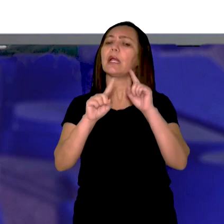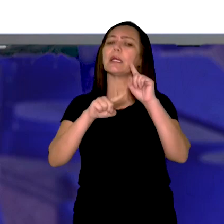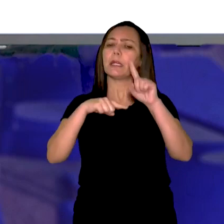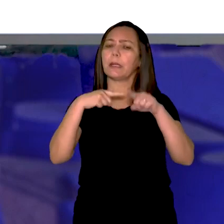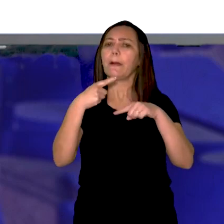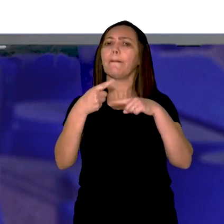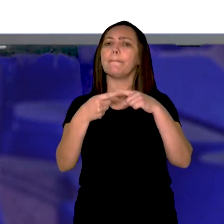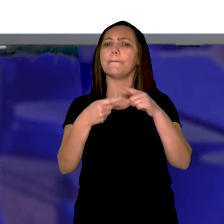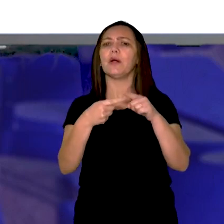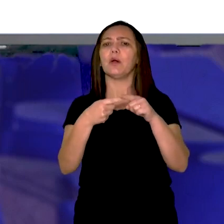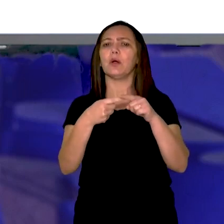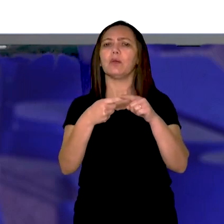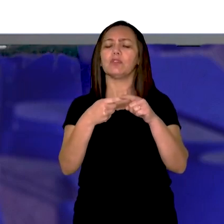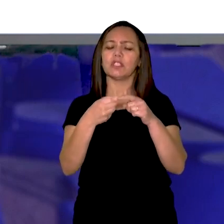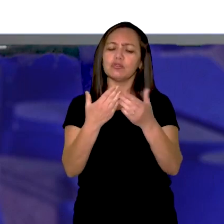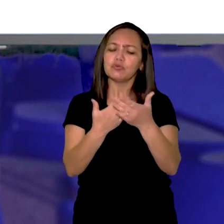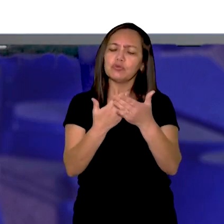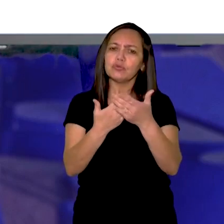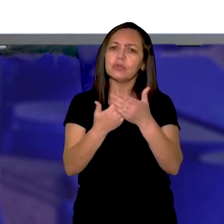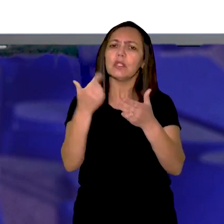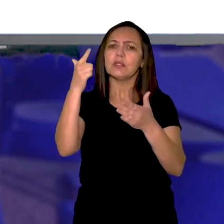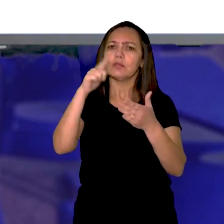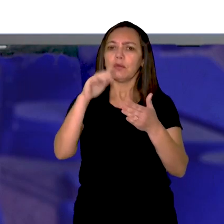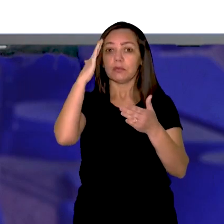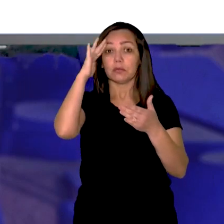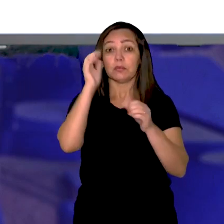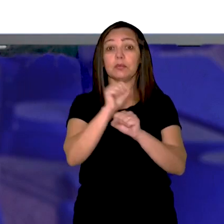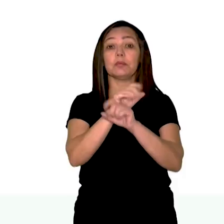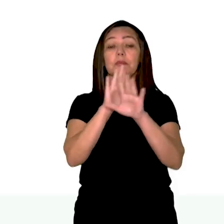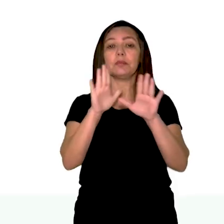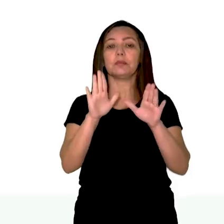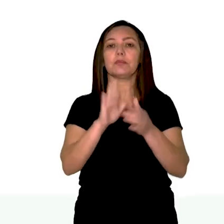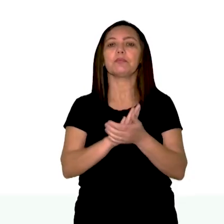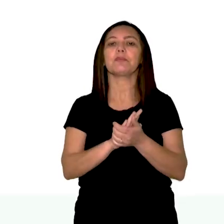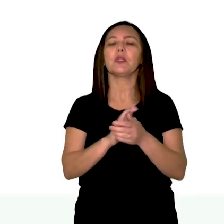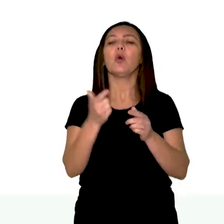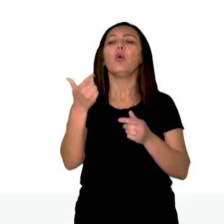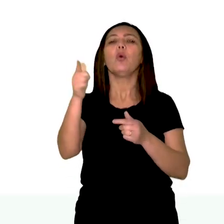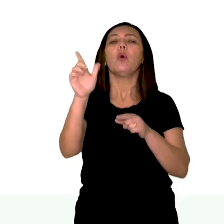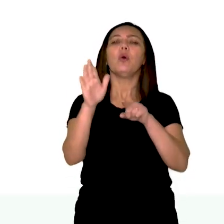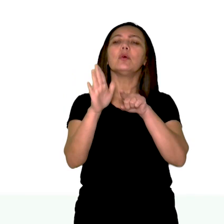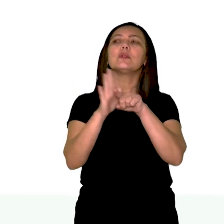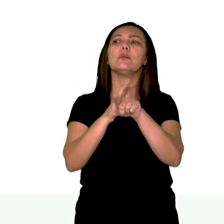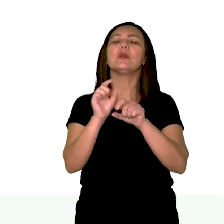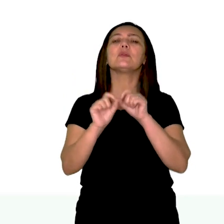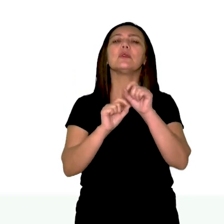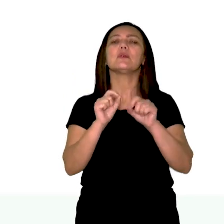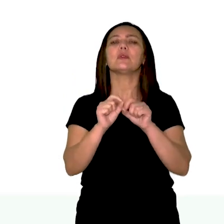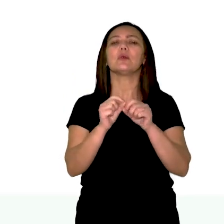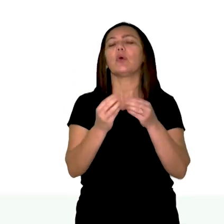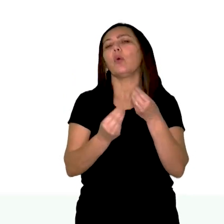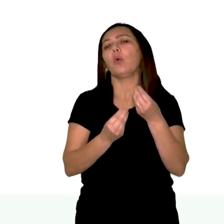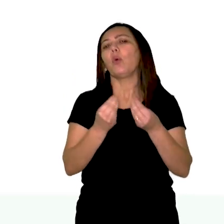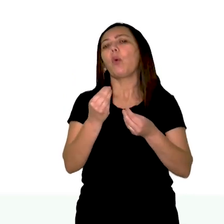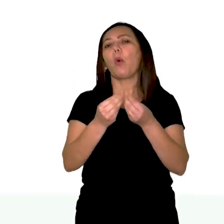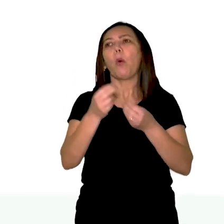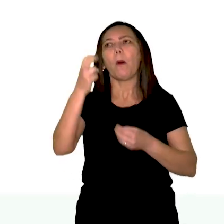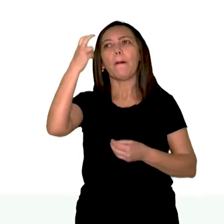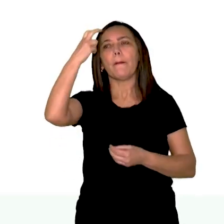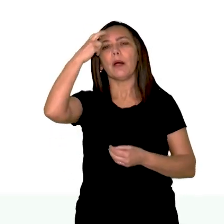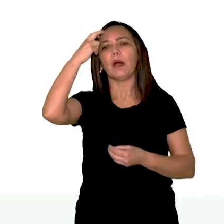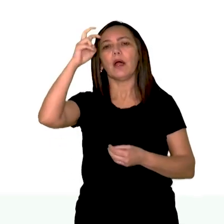posteriormente nas consultas de revisão desse assunto. A outra questão que se coloca: de que maneira a